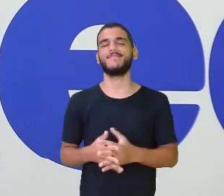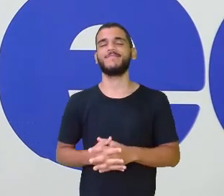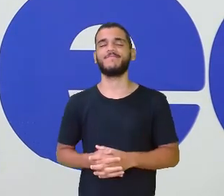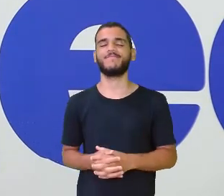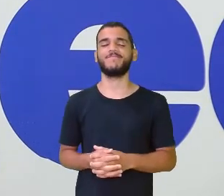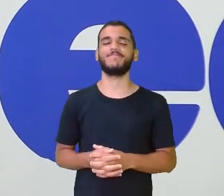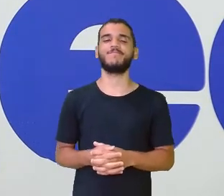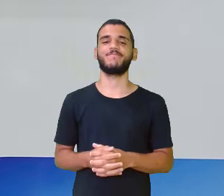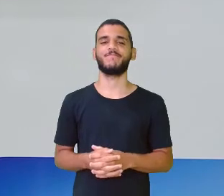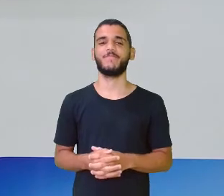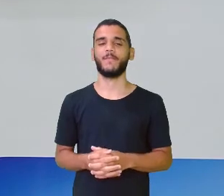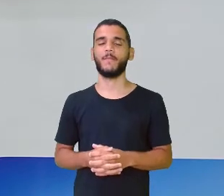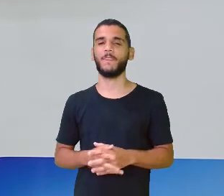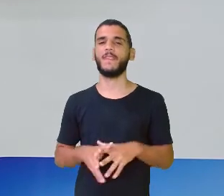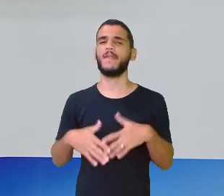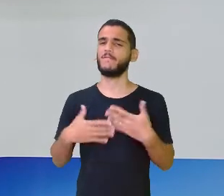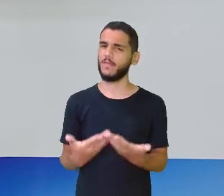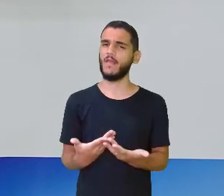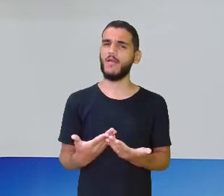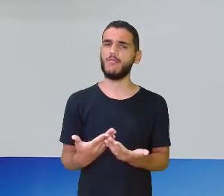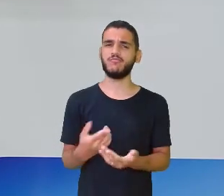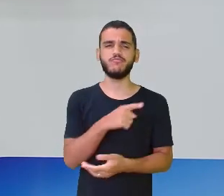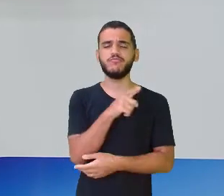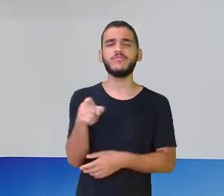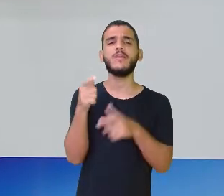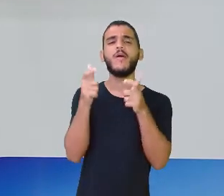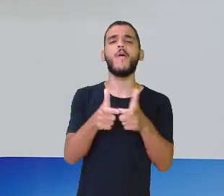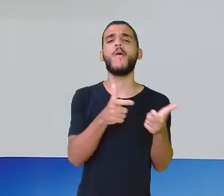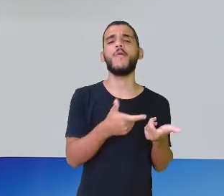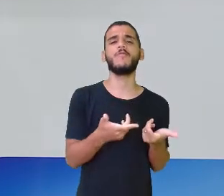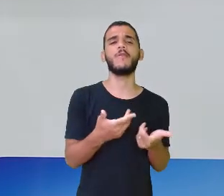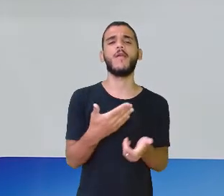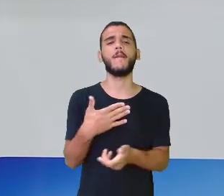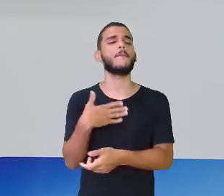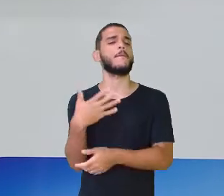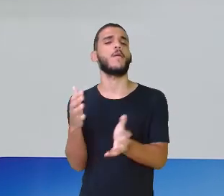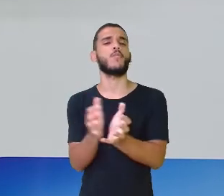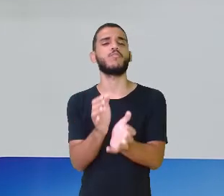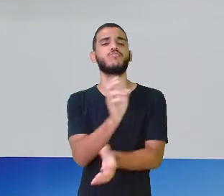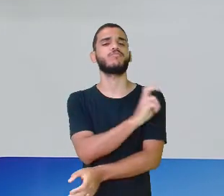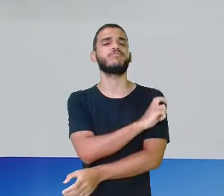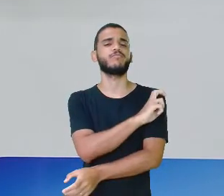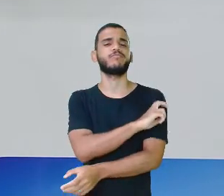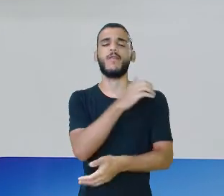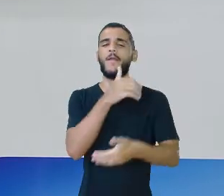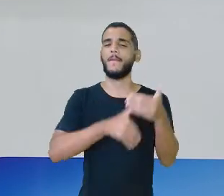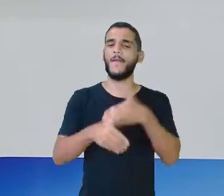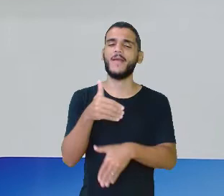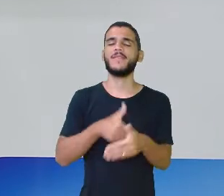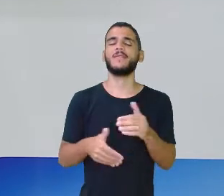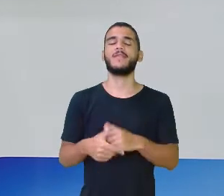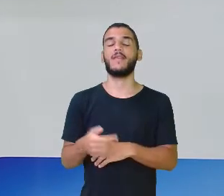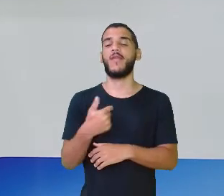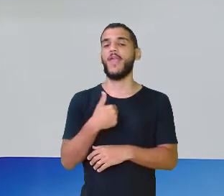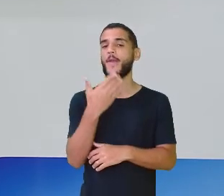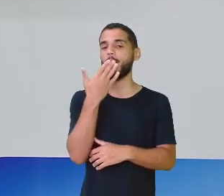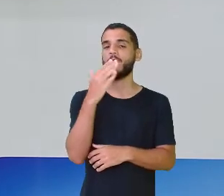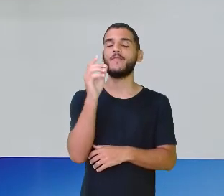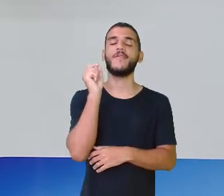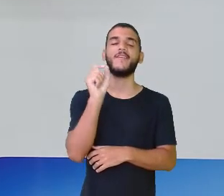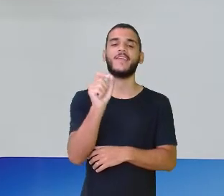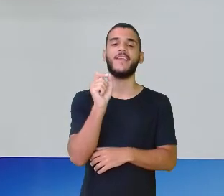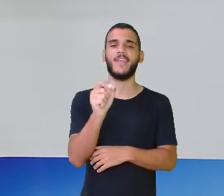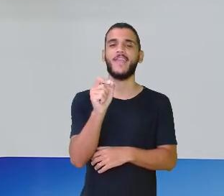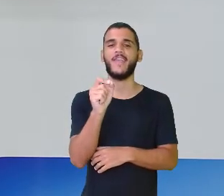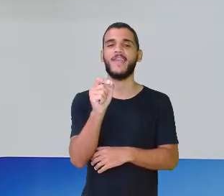certeza. Cadê vocês? Cadê o meu quinto ano participativo? Eu prefiro contar